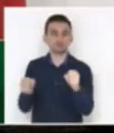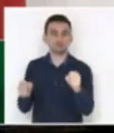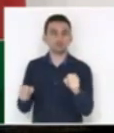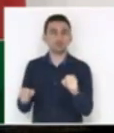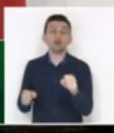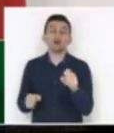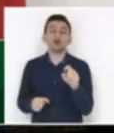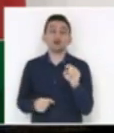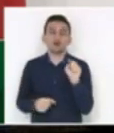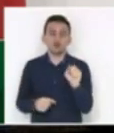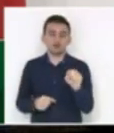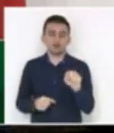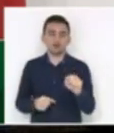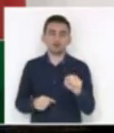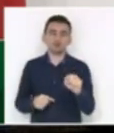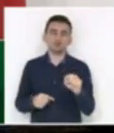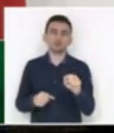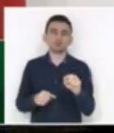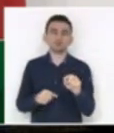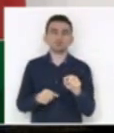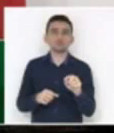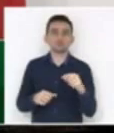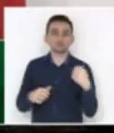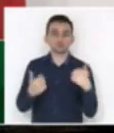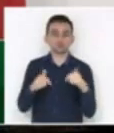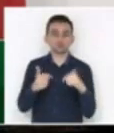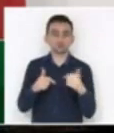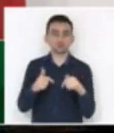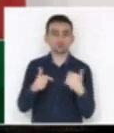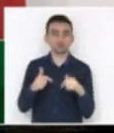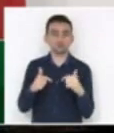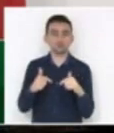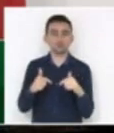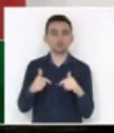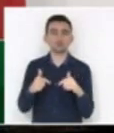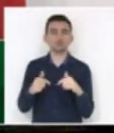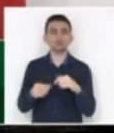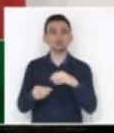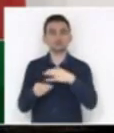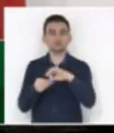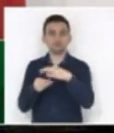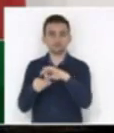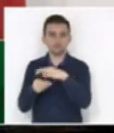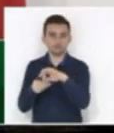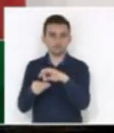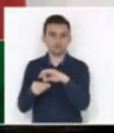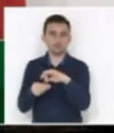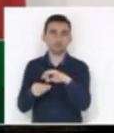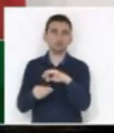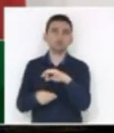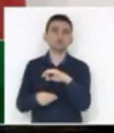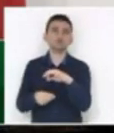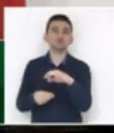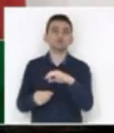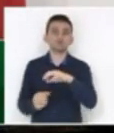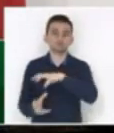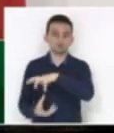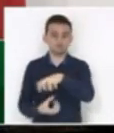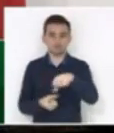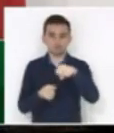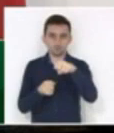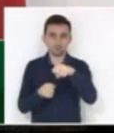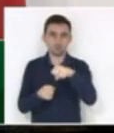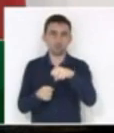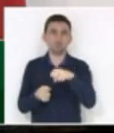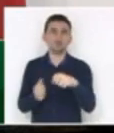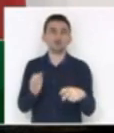serviços ao Instituto Brasileiro de Meio Ambiente e Recursos Naturais Renováveis em Cantá, ao